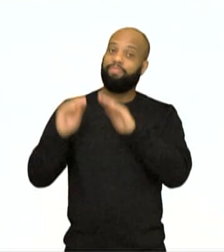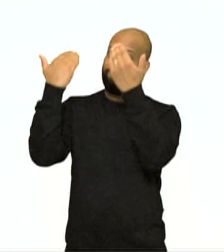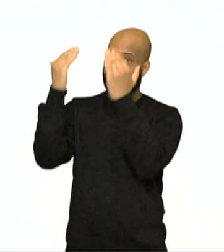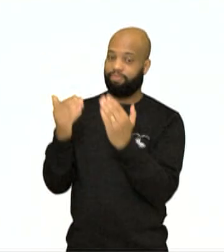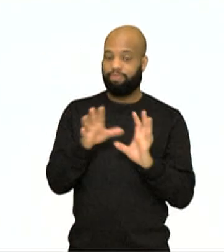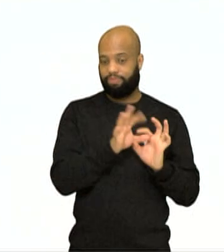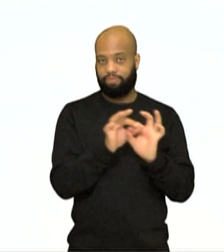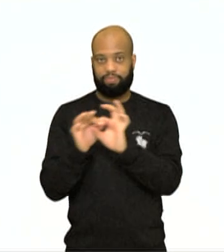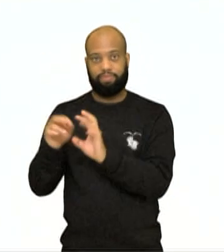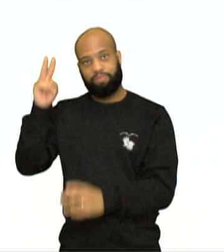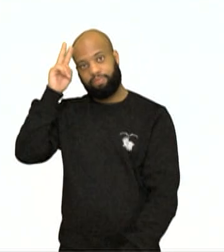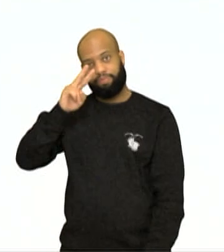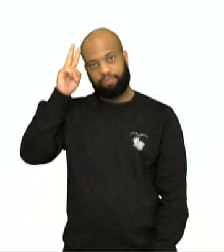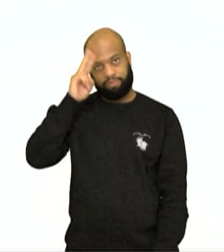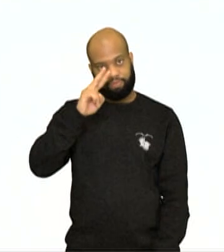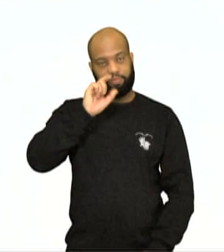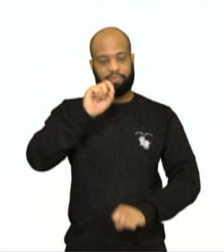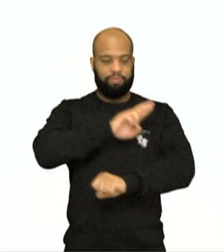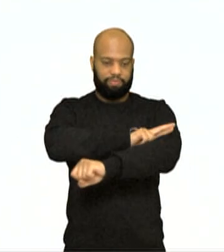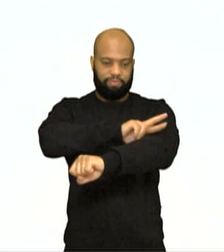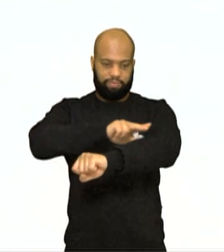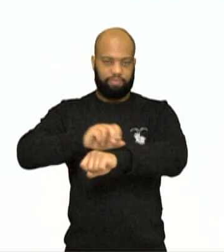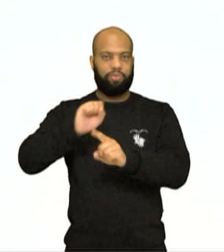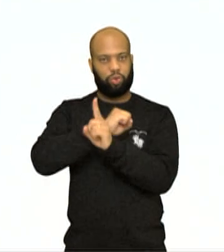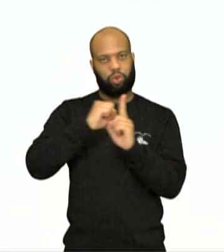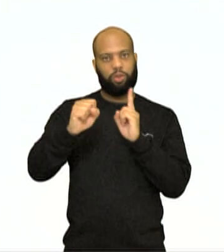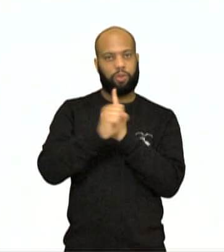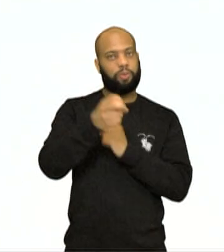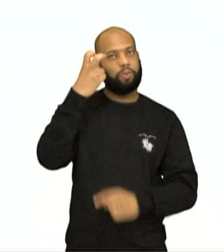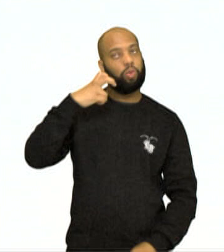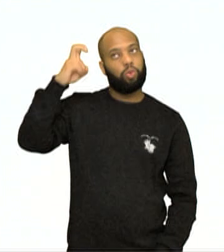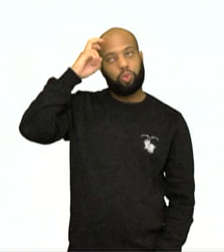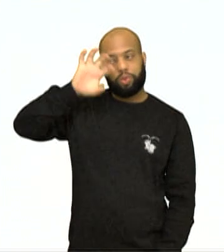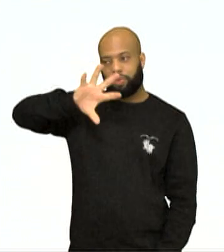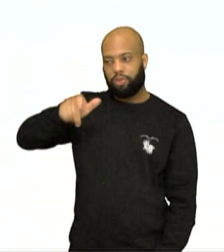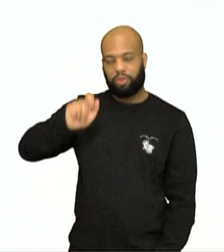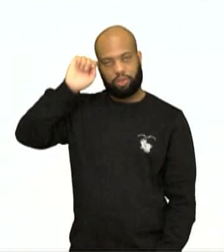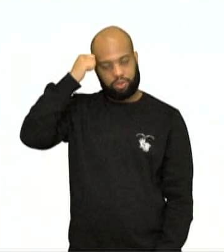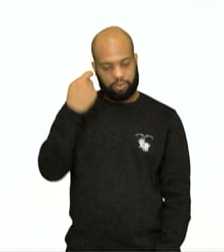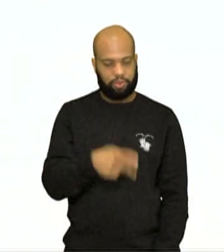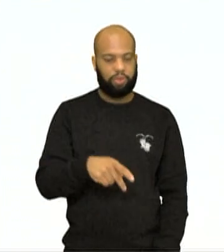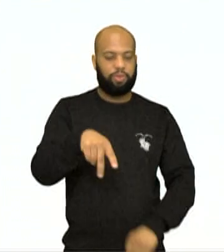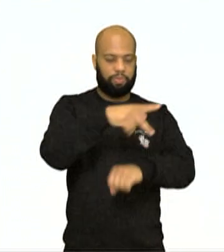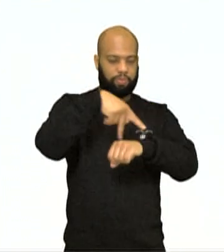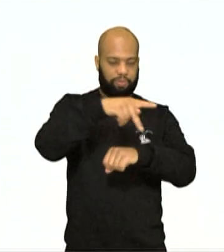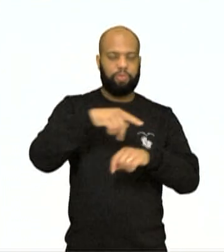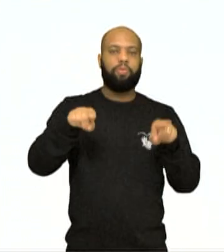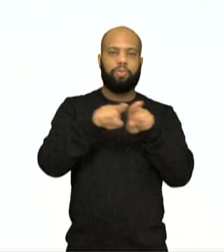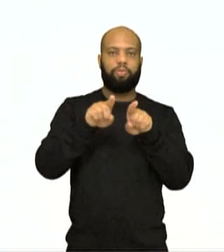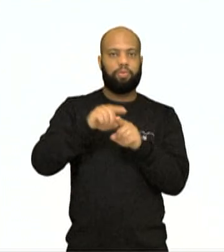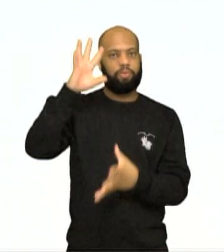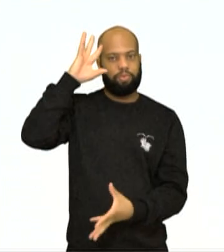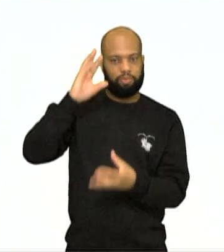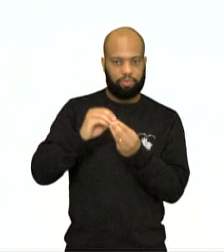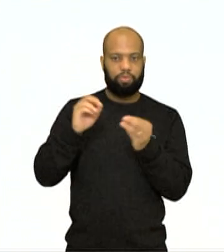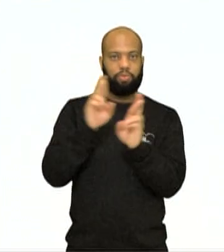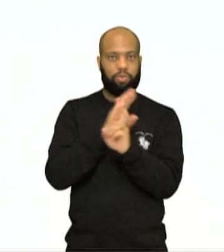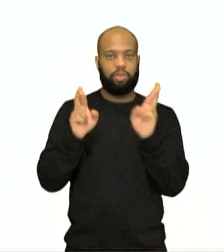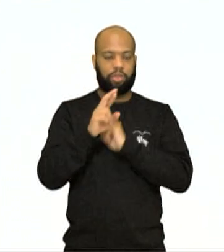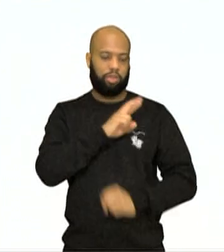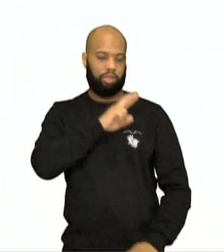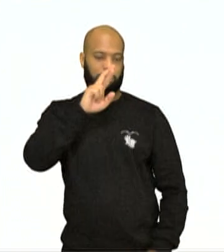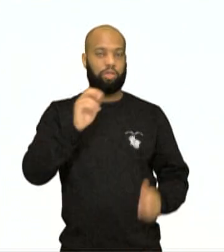contexto histórico-racial e social da cultura africana em nosso país. Compreendemos a relação da religião com a